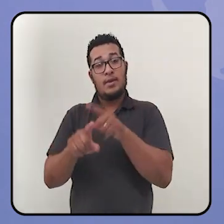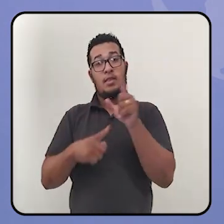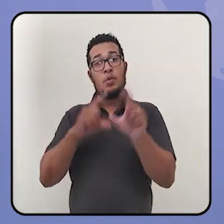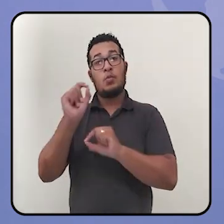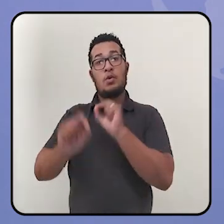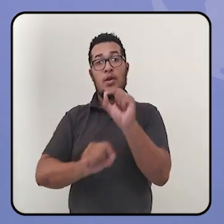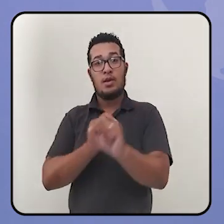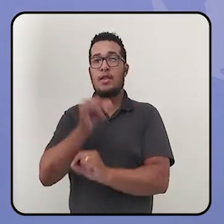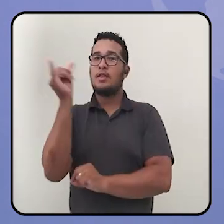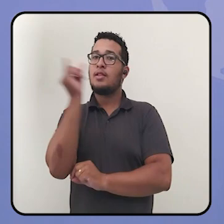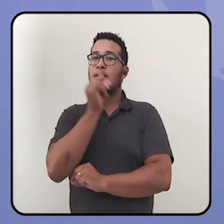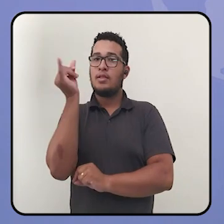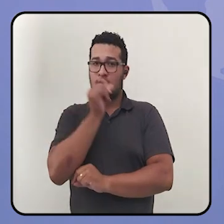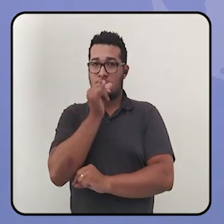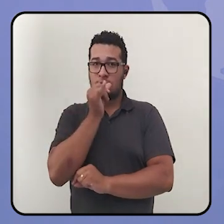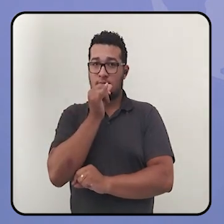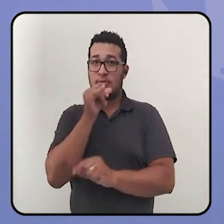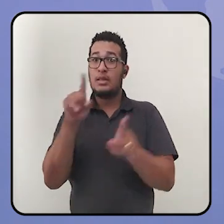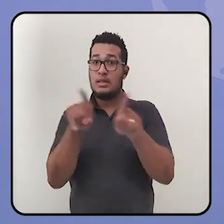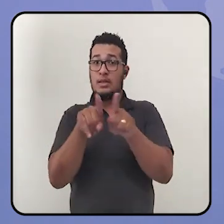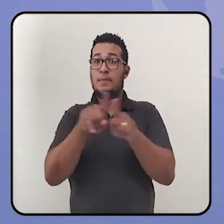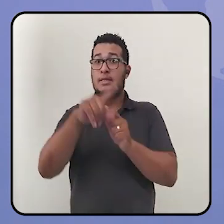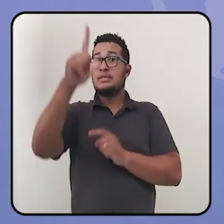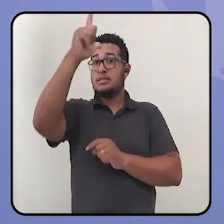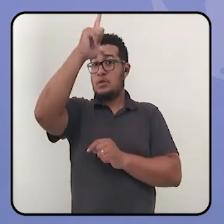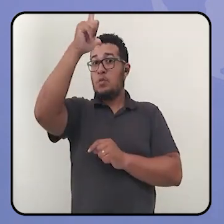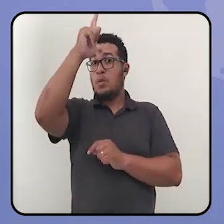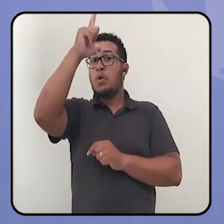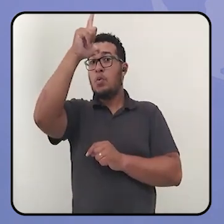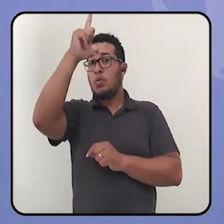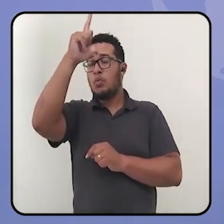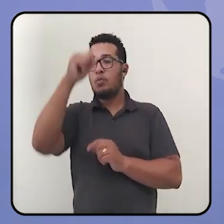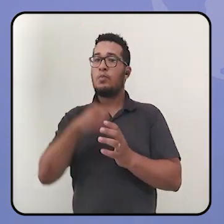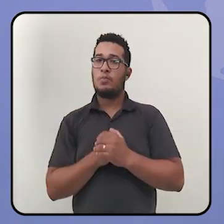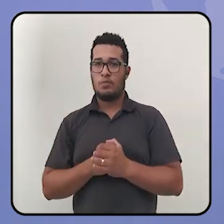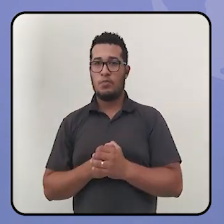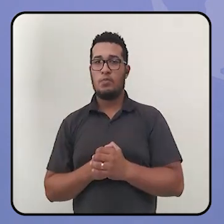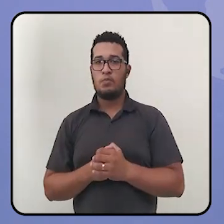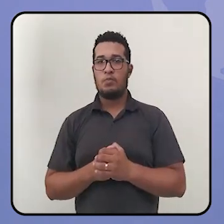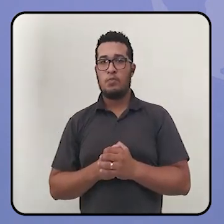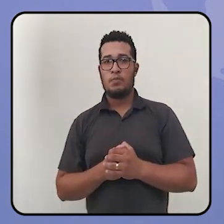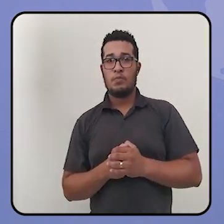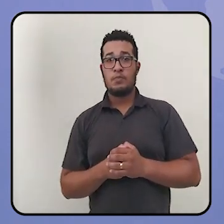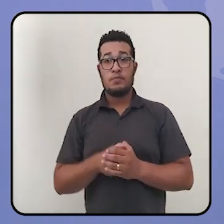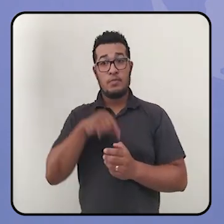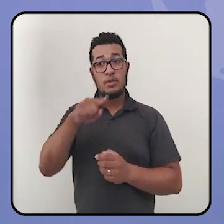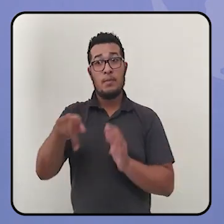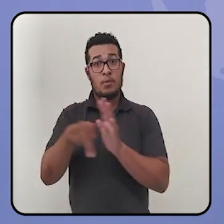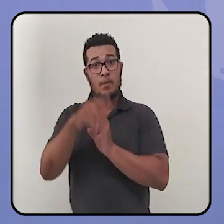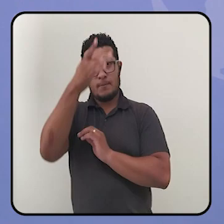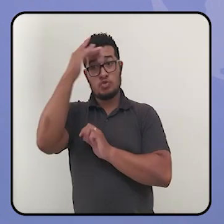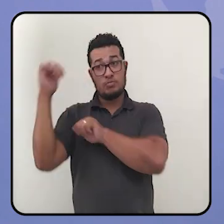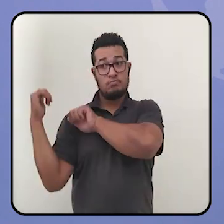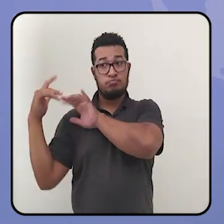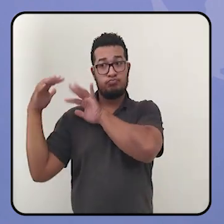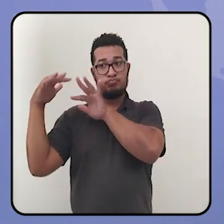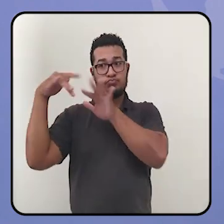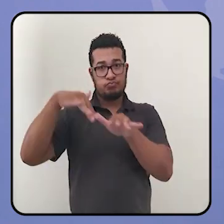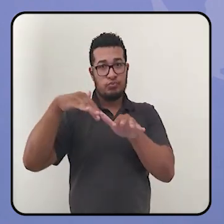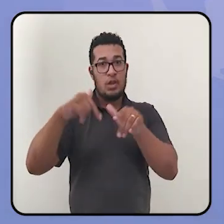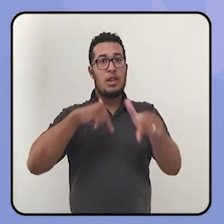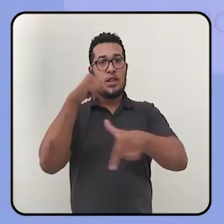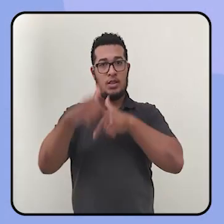do Alasca e se espalharam até chegar na América do Sul e em Pindorama, que era o nome do Brasil. Vamos conferir o próximo